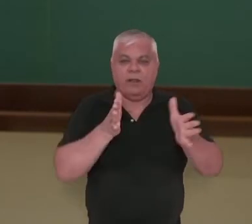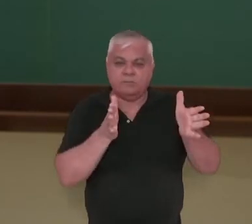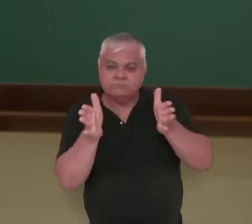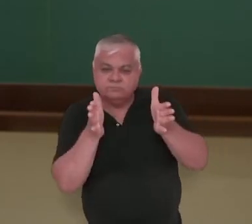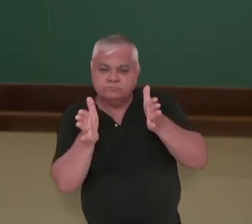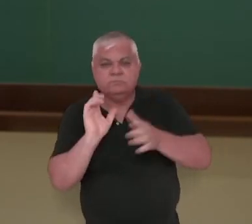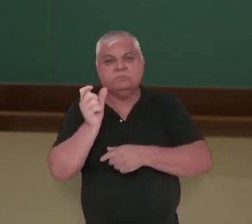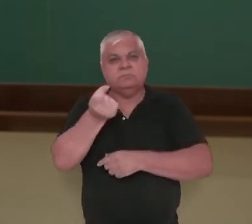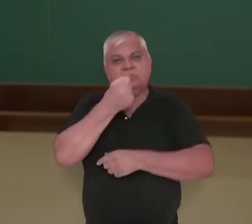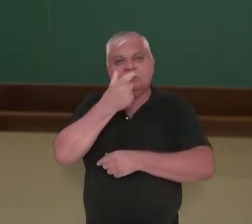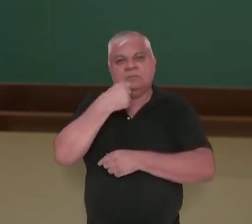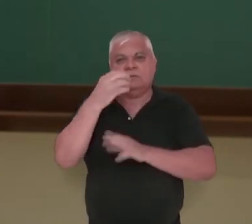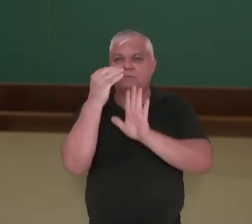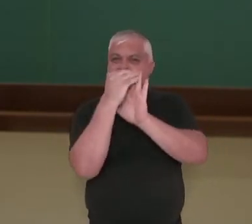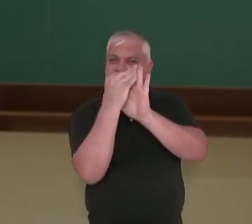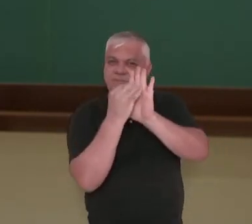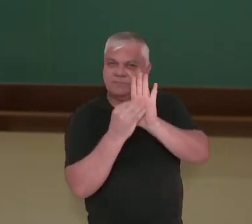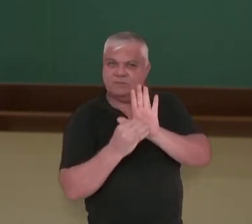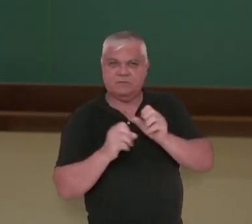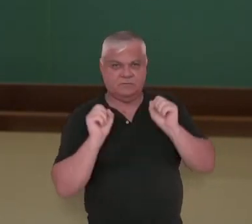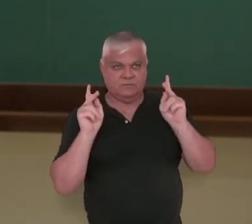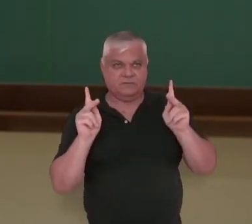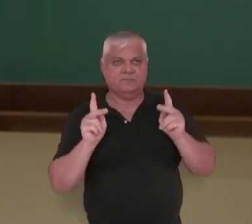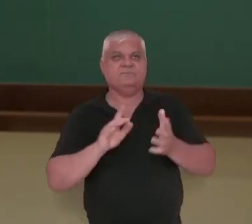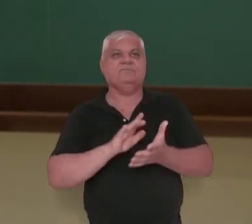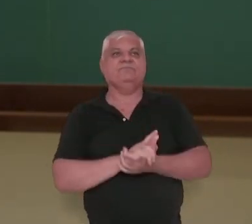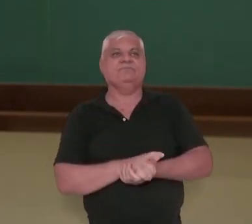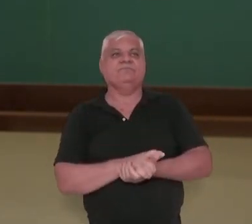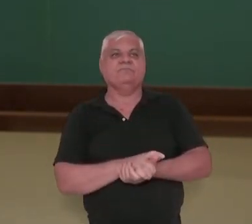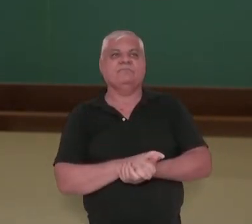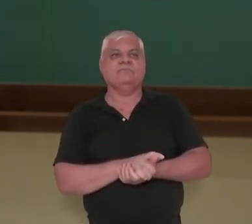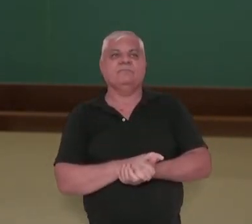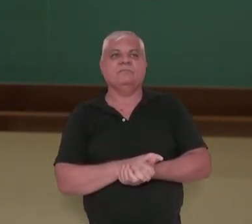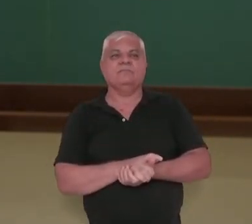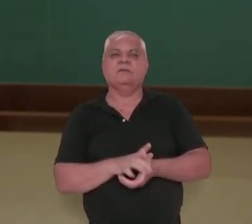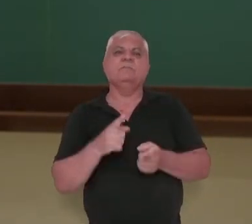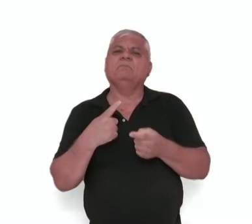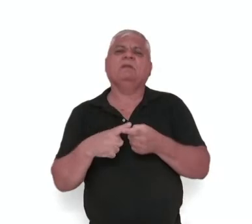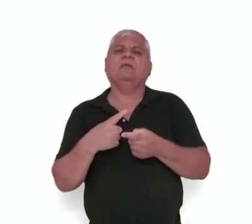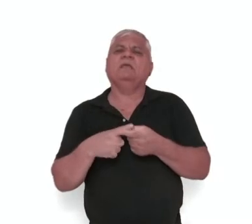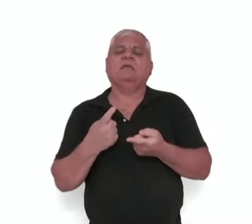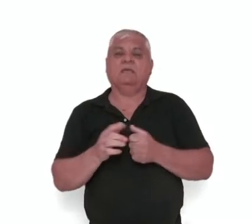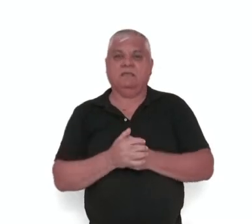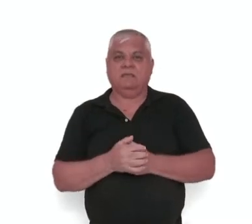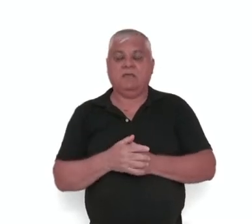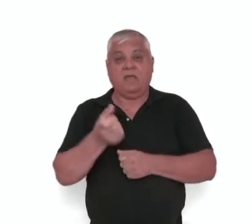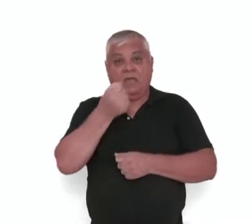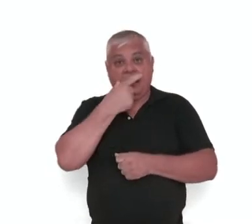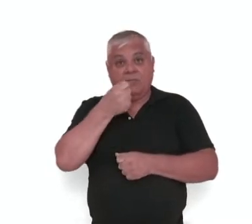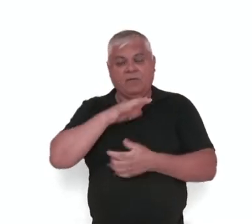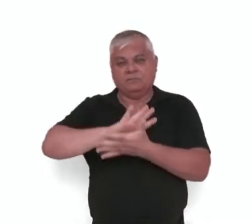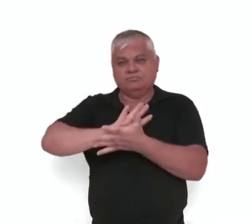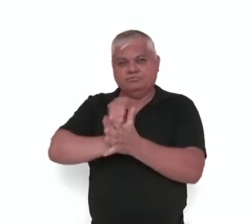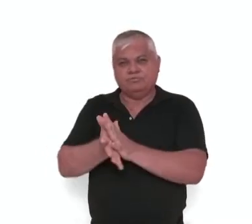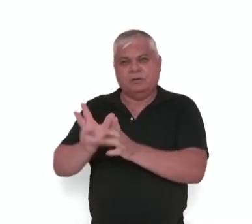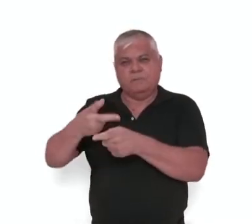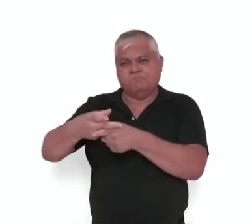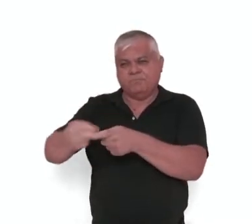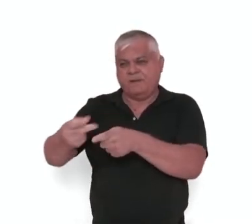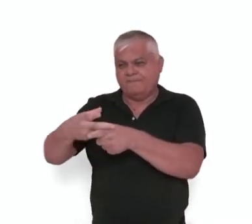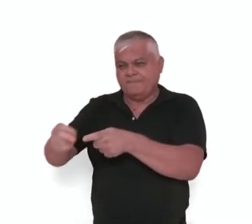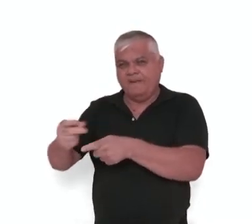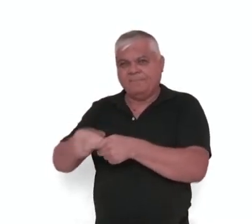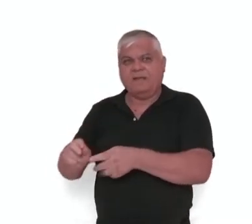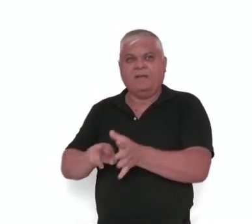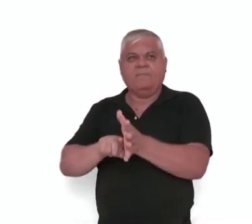fazer para o seu tratamento. Ok, minha gente? Para que serve, né? Destrói as bactérias. Olha aqui, ó,